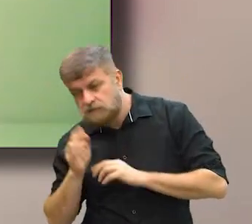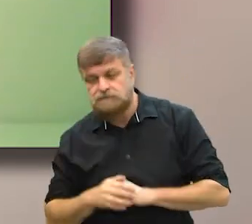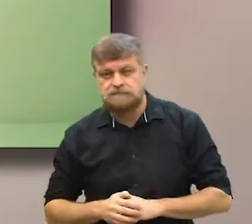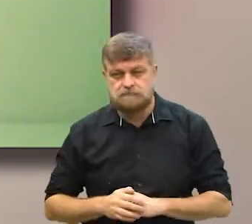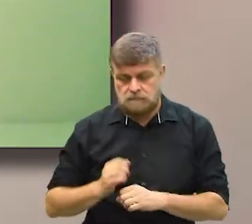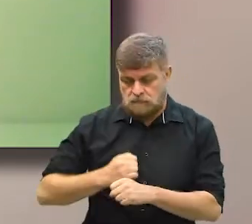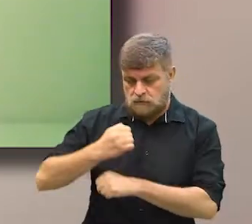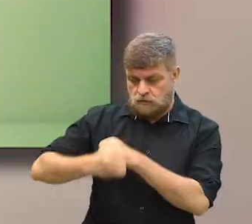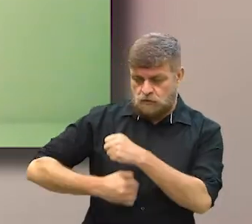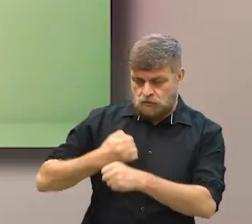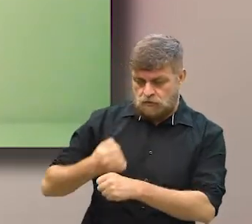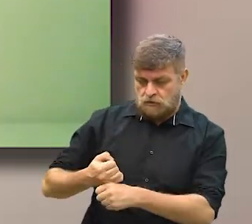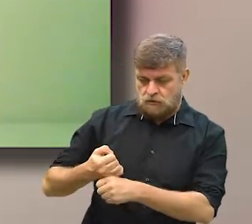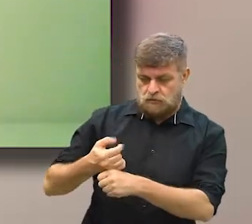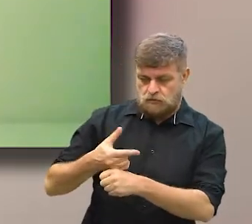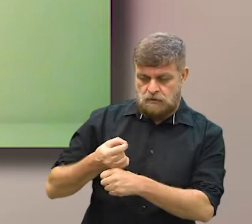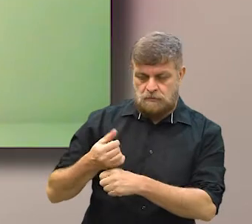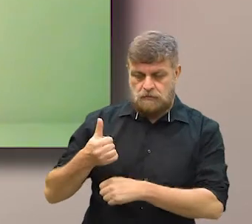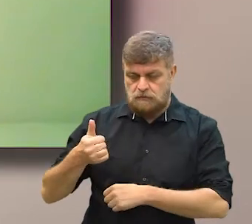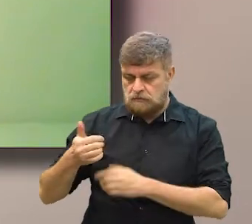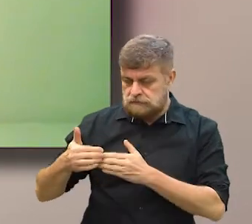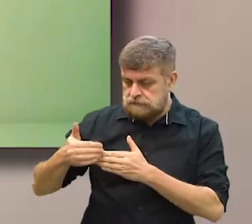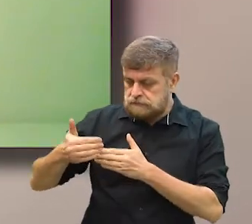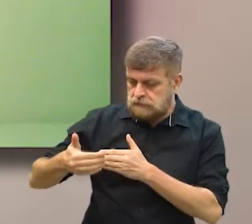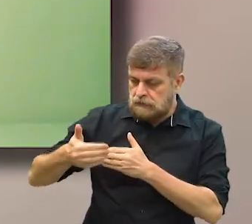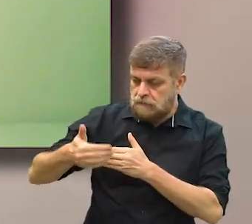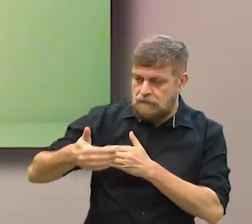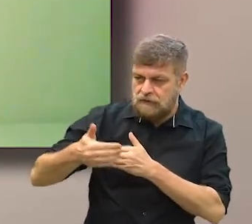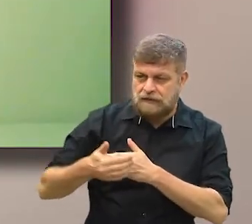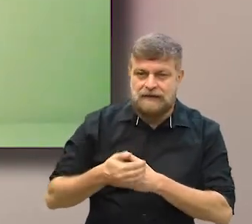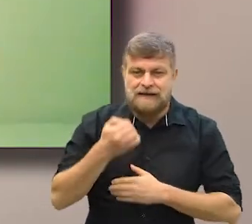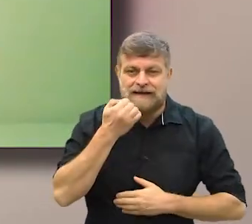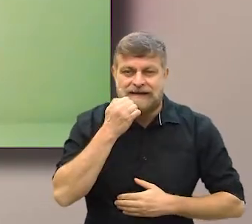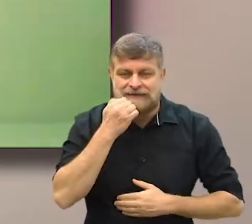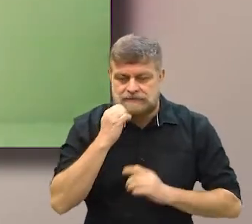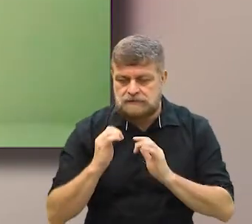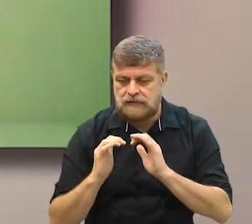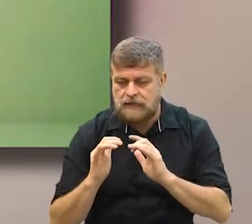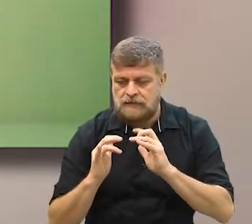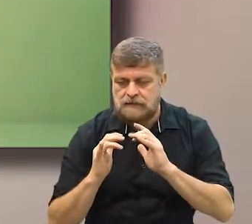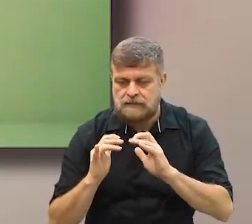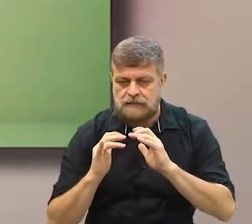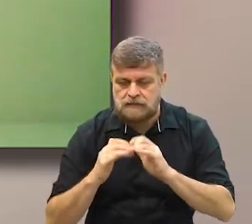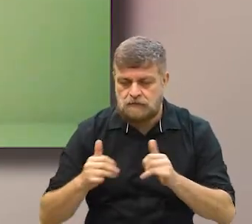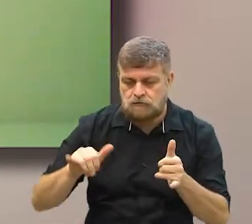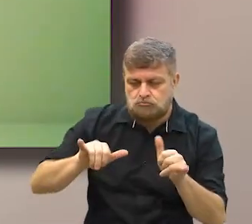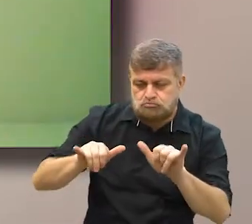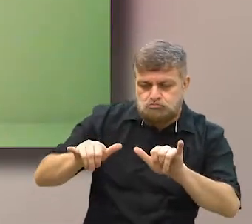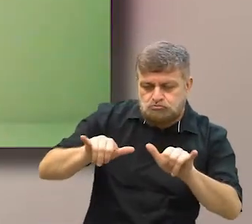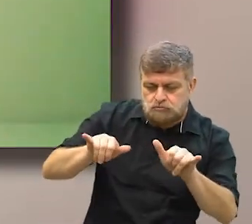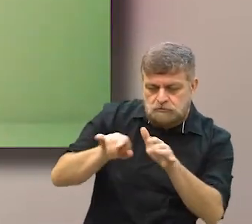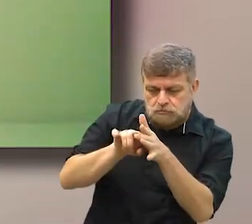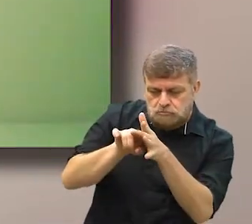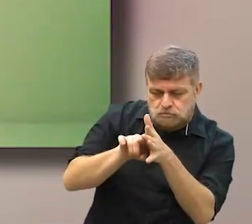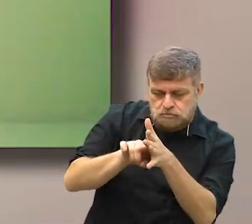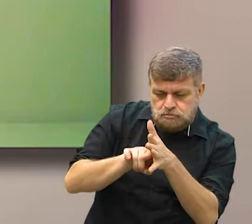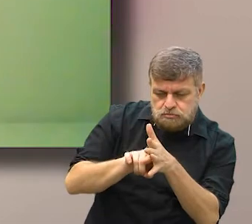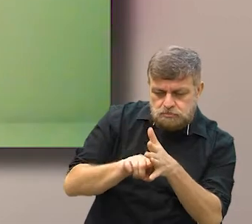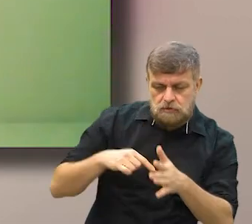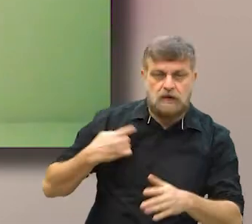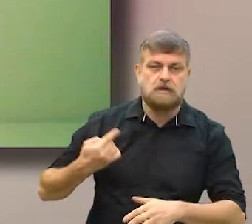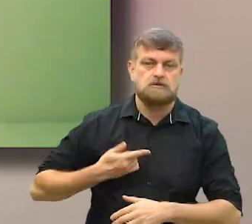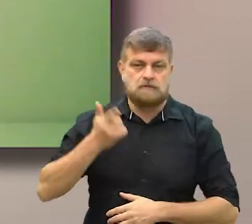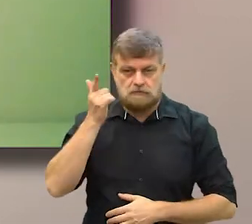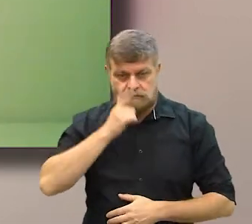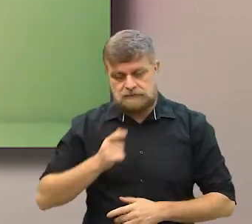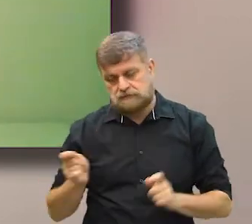De 2012 para cá se desenvolveu a ciência, a neuroquímica se desenvolveu de uma tal forma que a gente